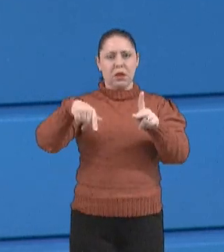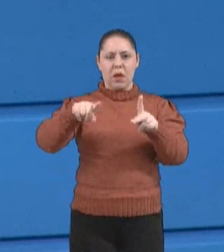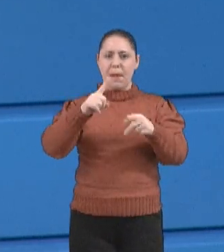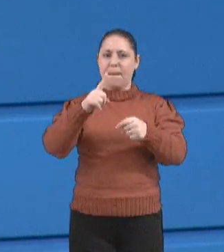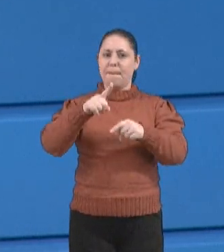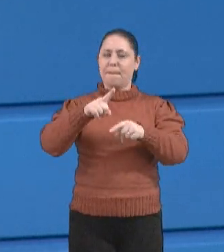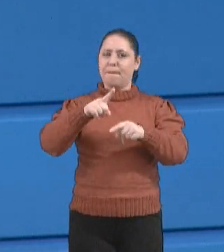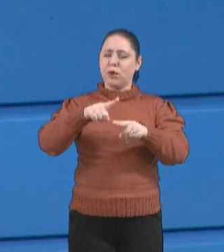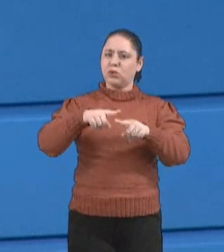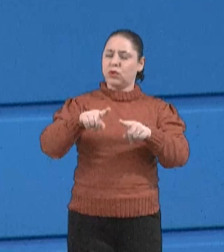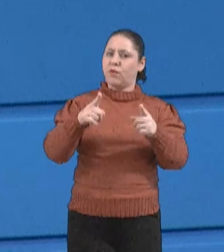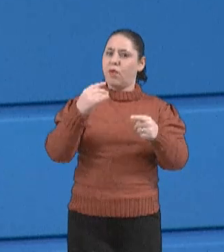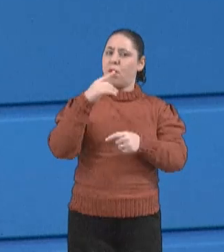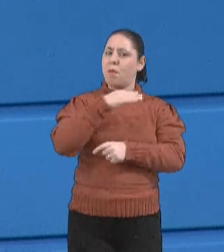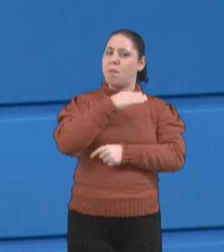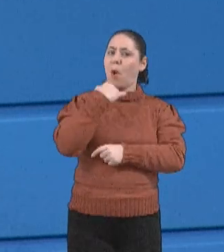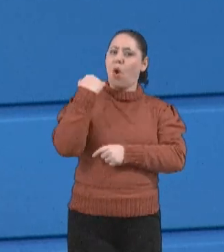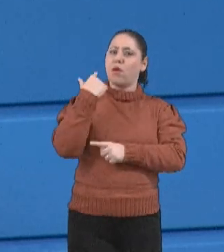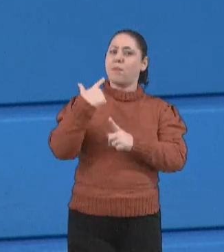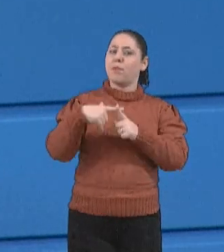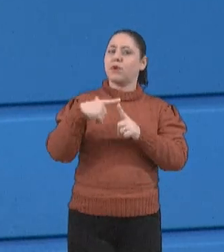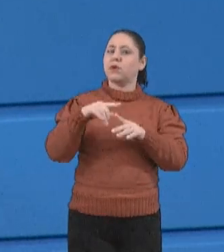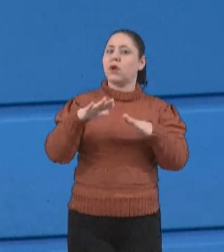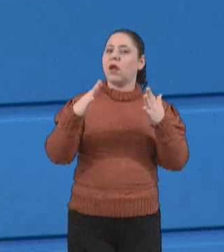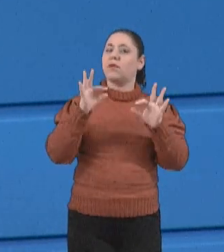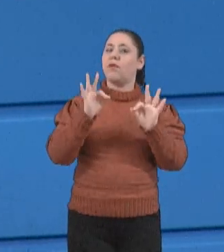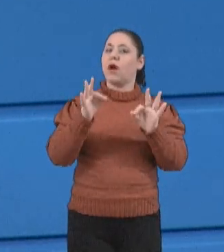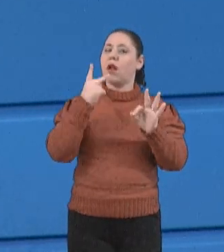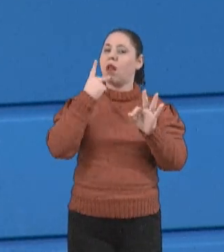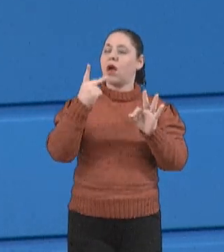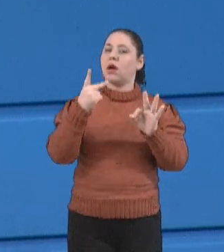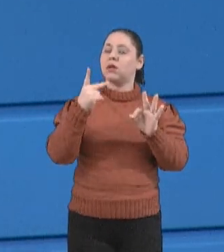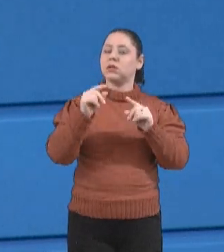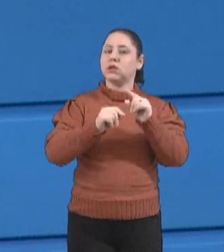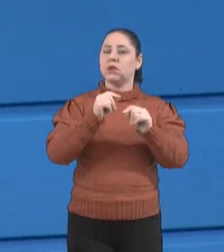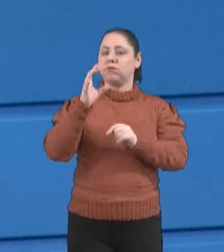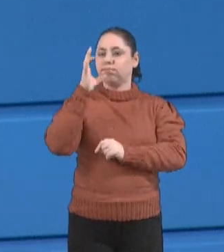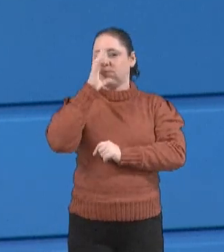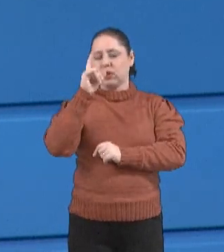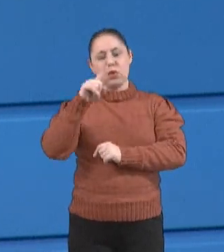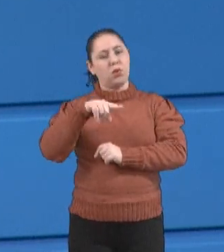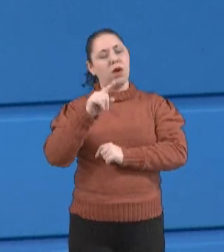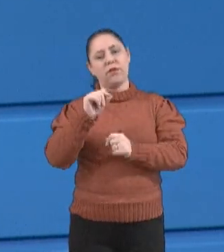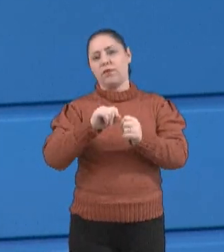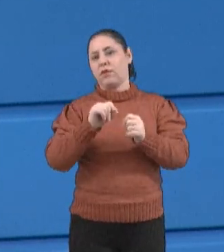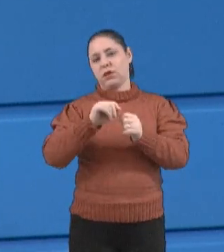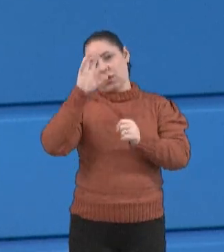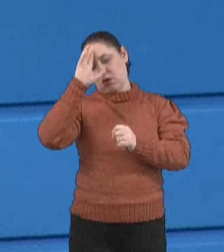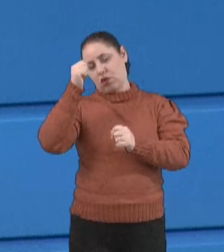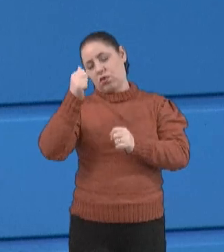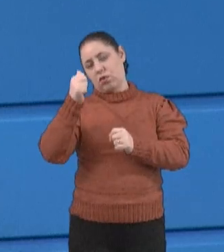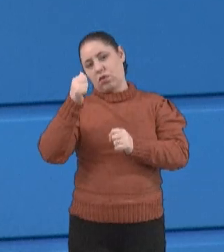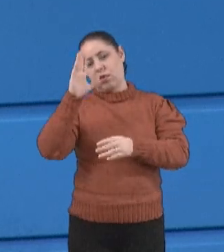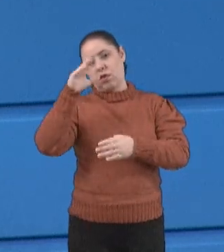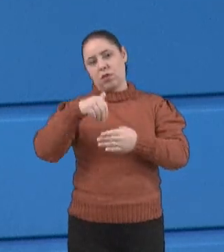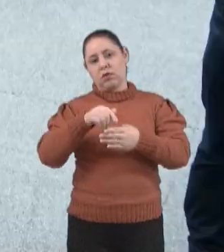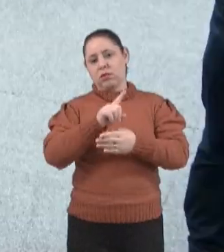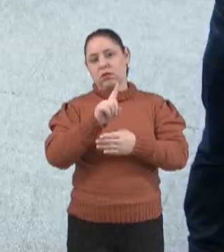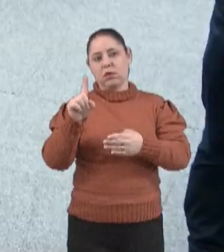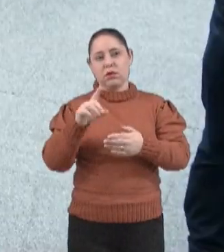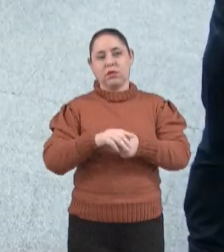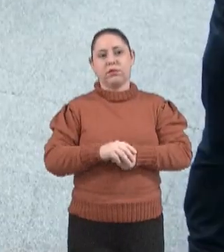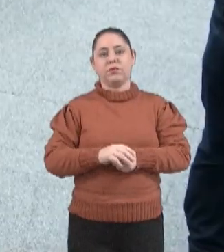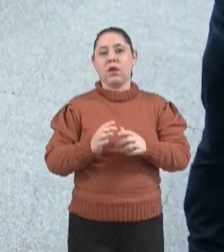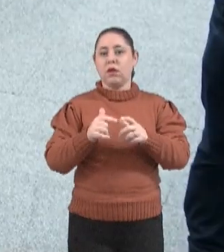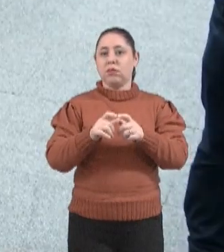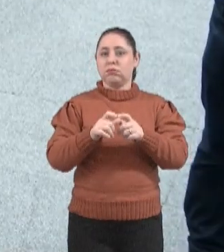os motivos da morte, mas definitivamente posso afirmar que acompanhei a eleição. Não foi isso que decidiu o resultado da eleição. O